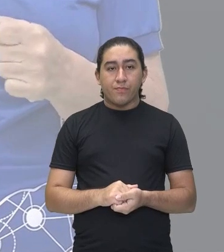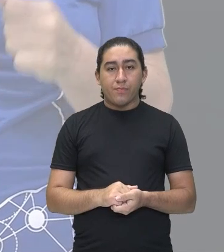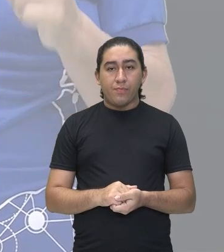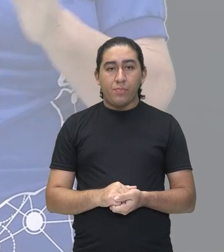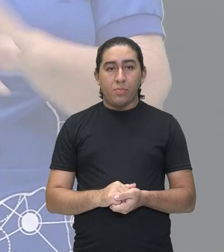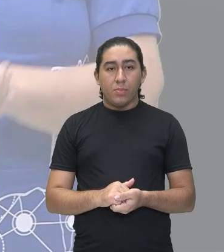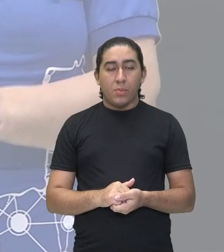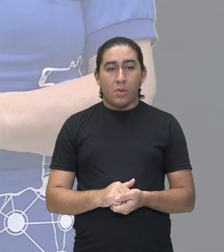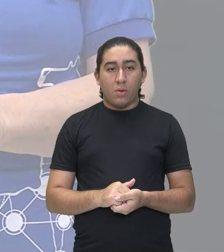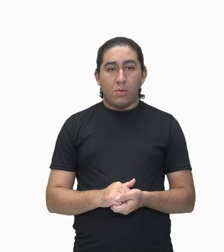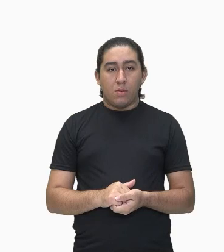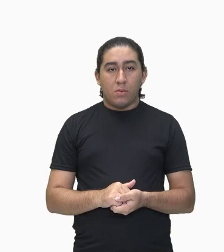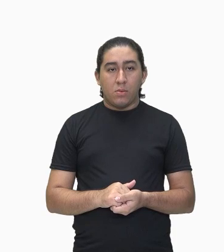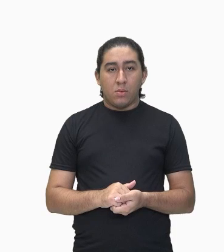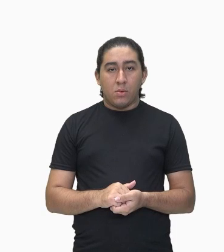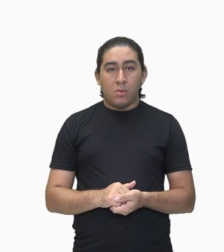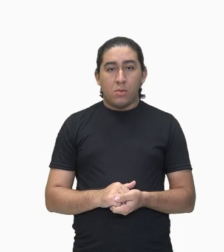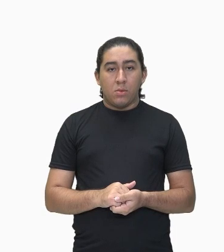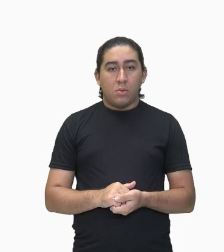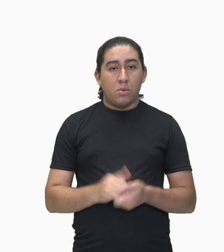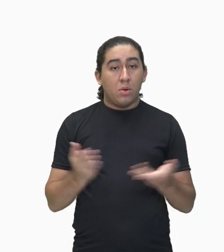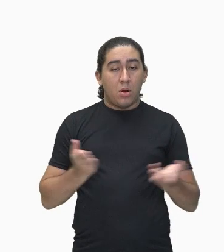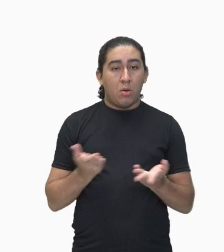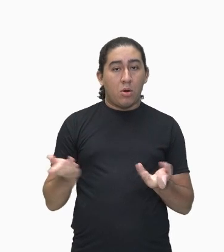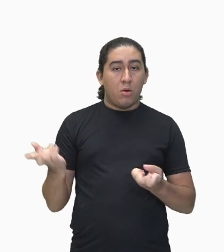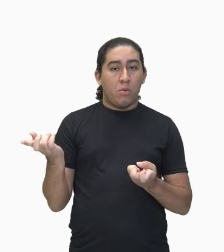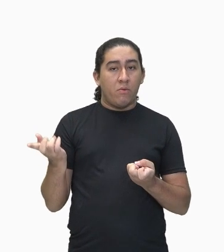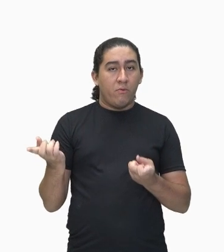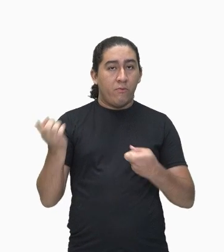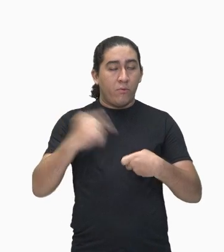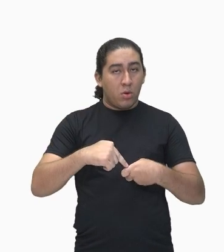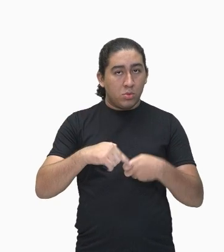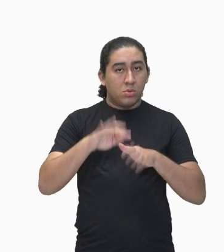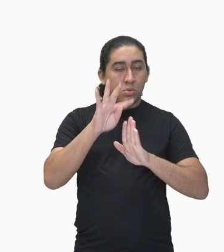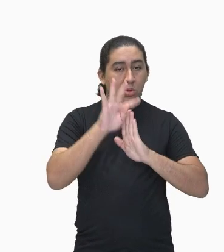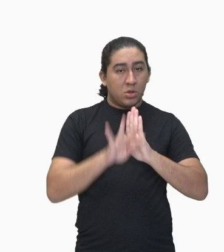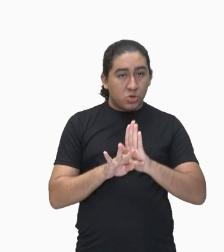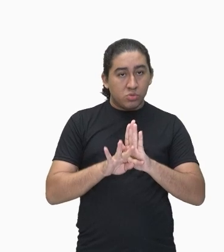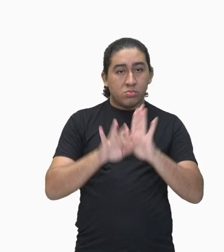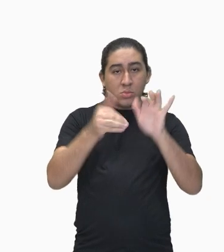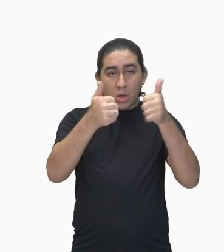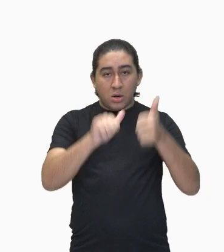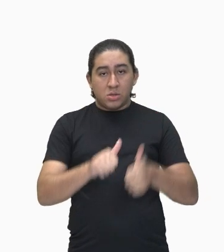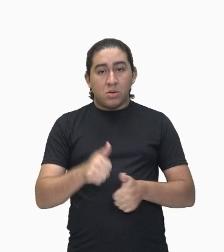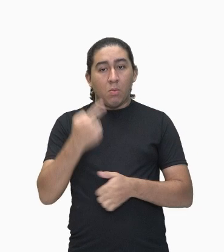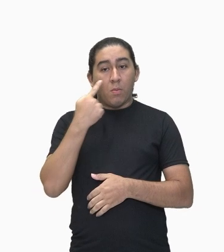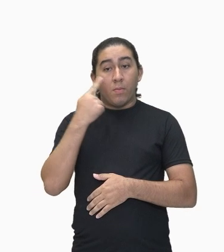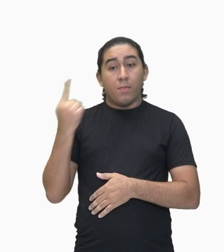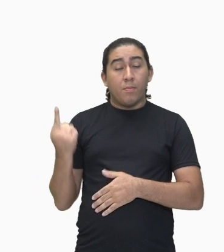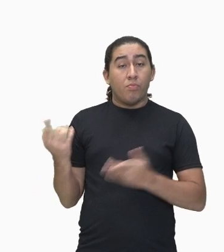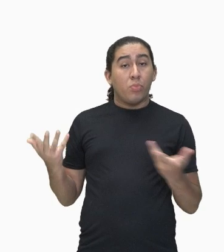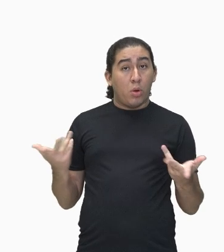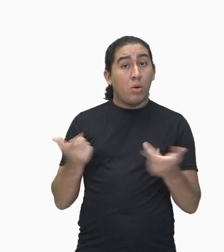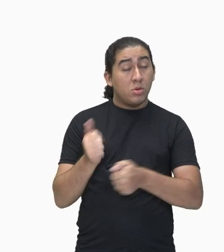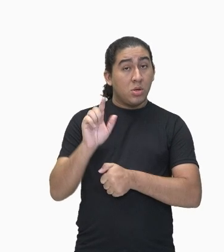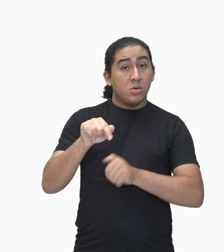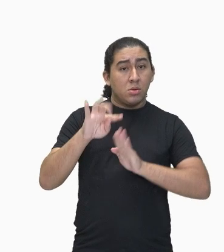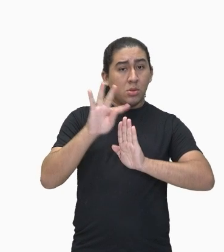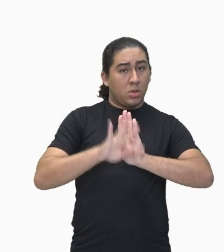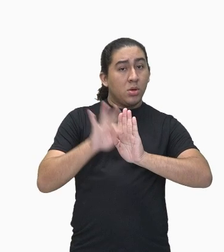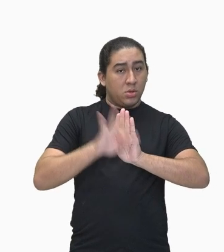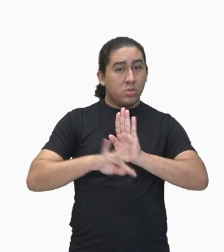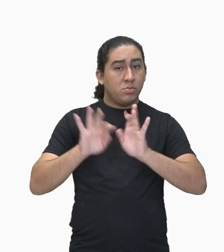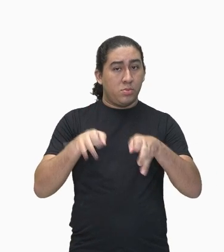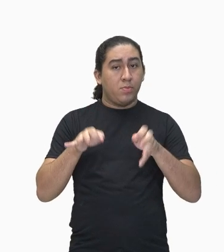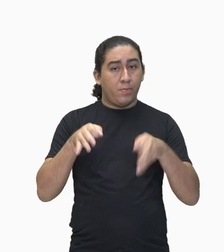voltar lá na Lira número 1 para a gente rever um pouco a respeito dessa parte maravilhosa da Marília de Dirceu. Então